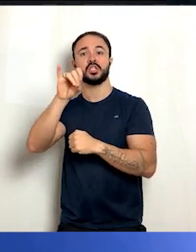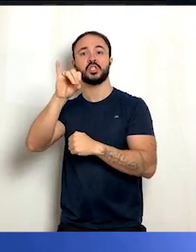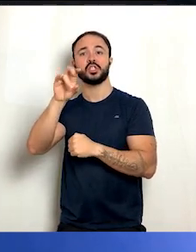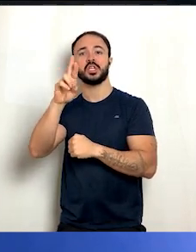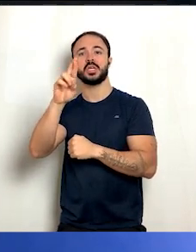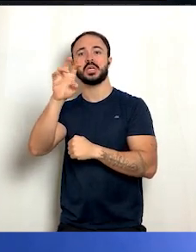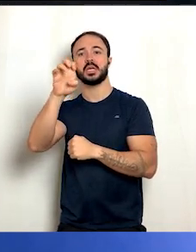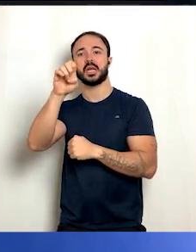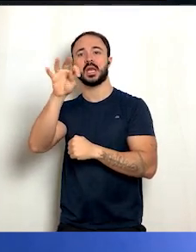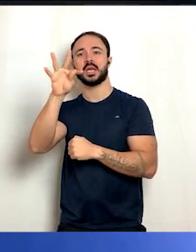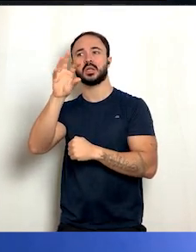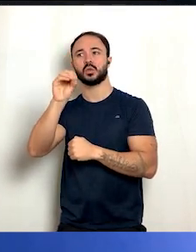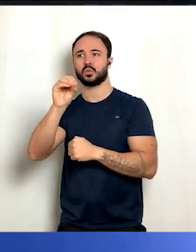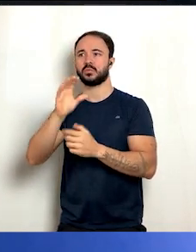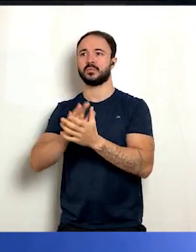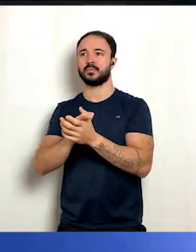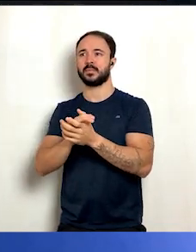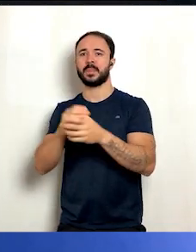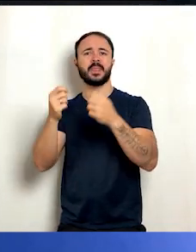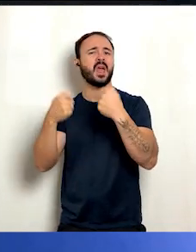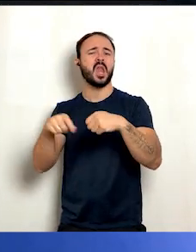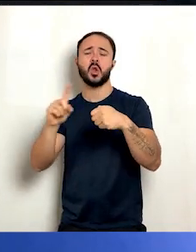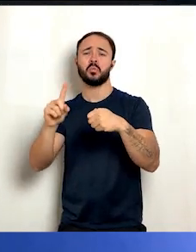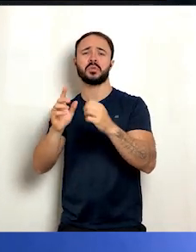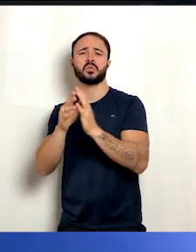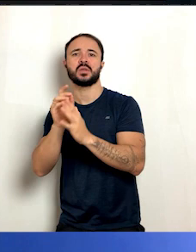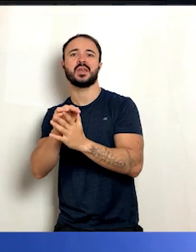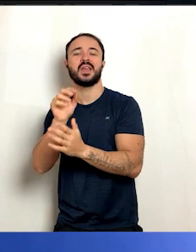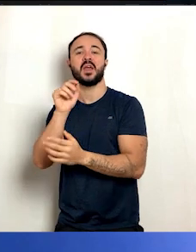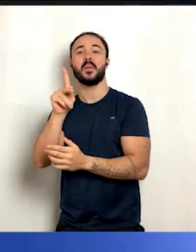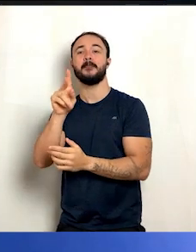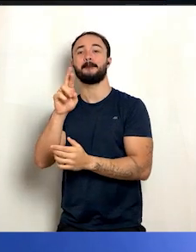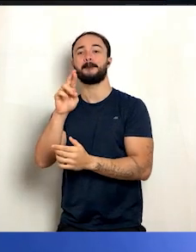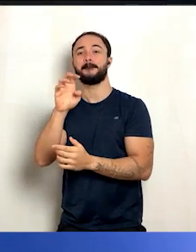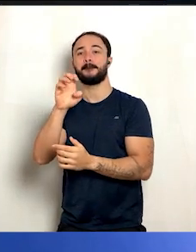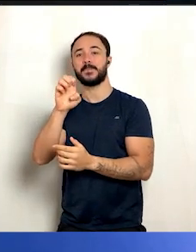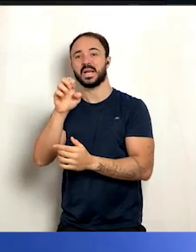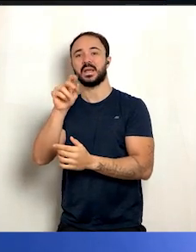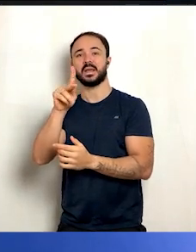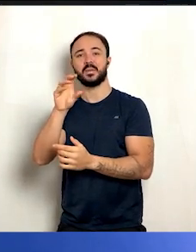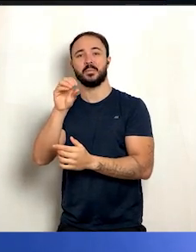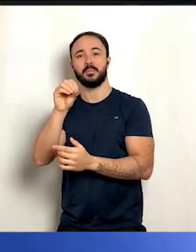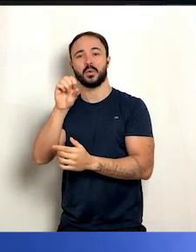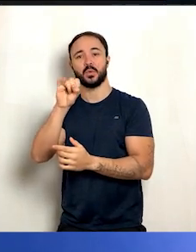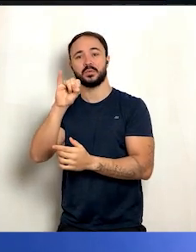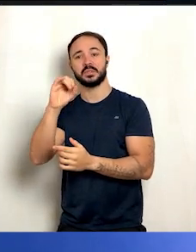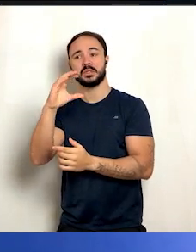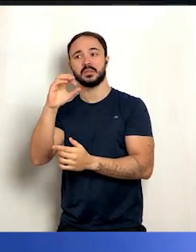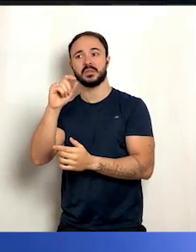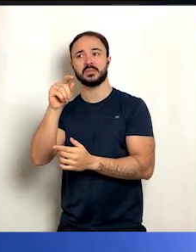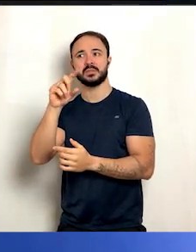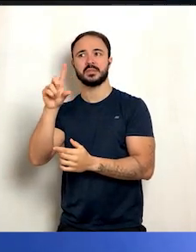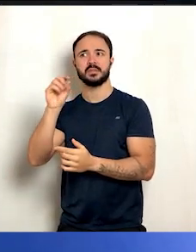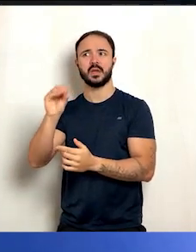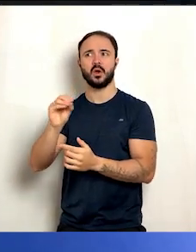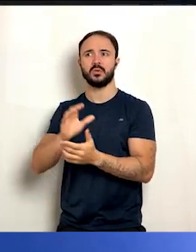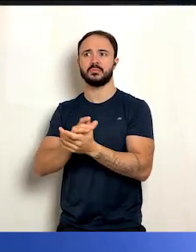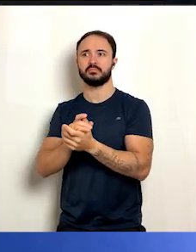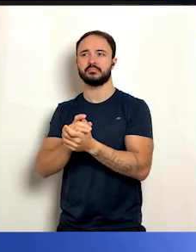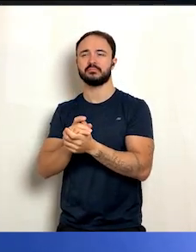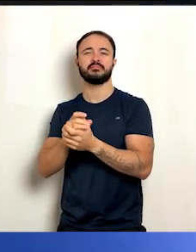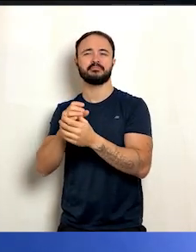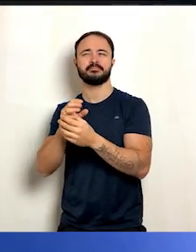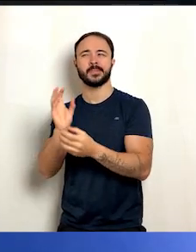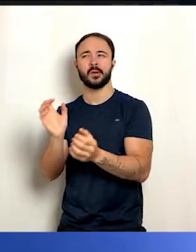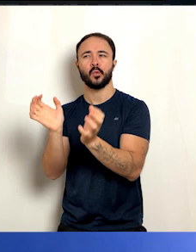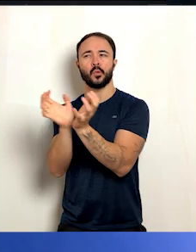transitivos cujo complemento não exige a presença de preposição. Lembrando, a preposição é aquela classe